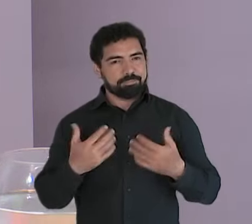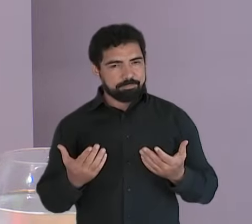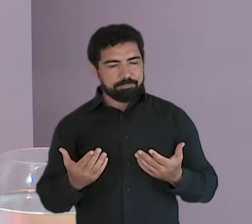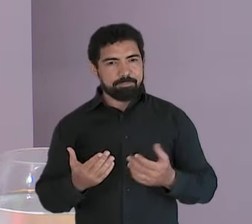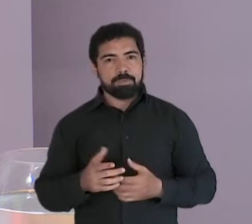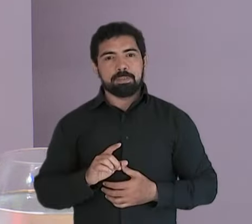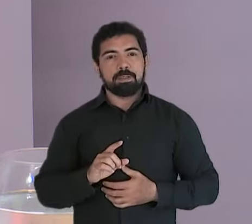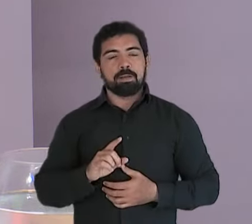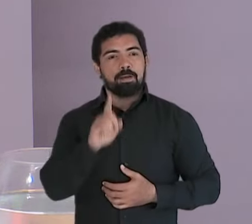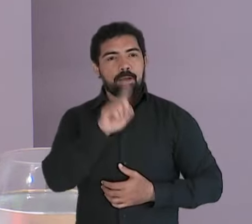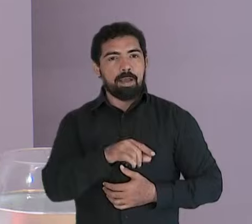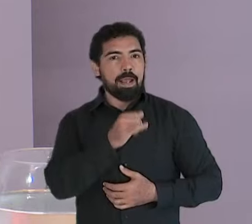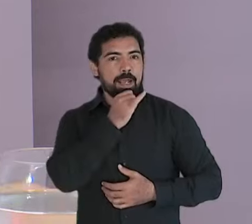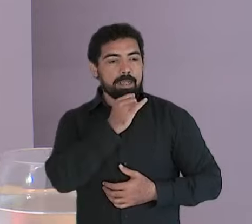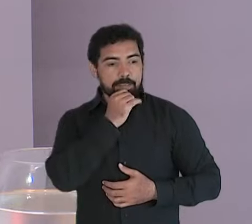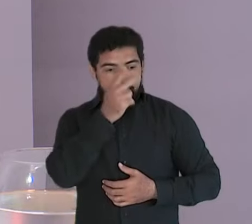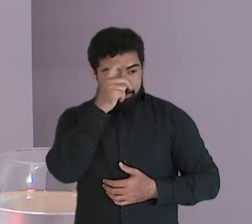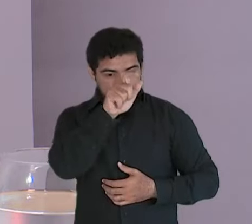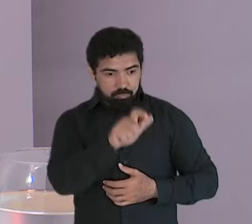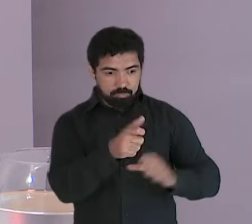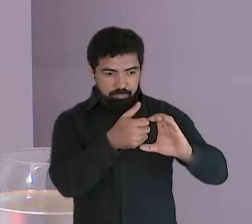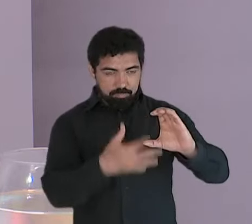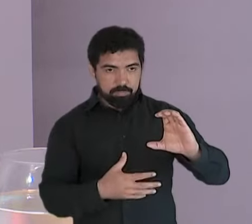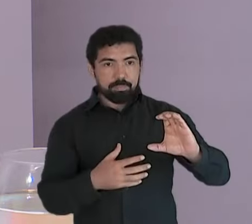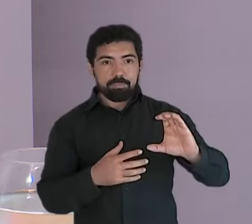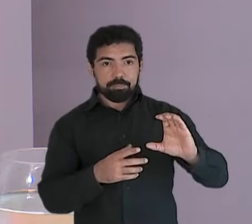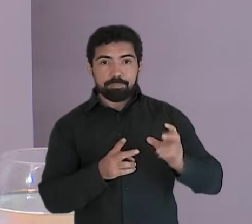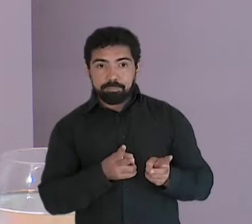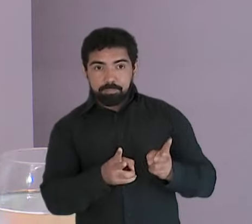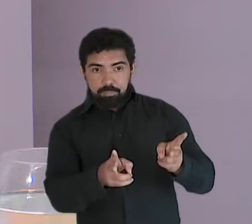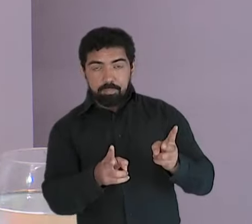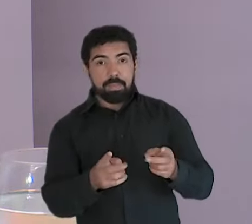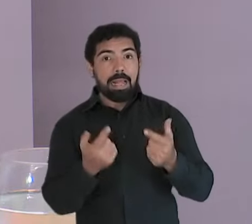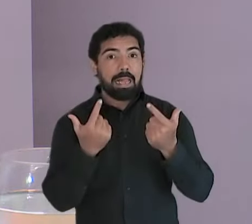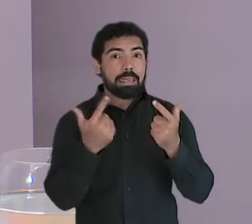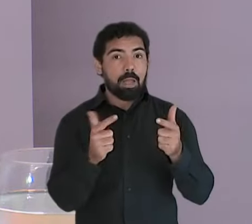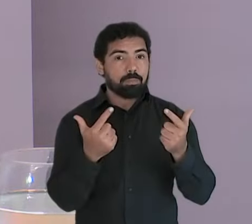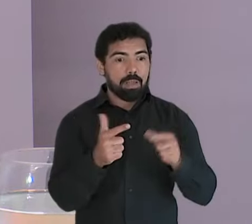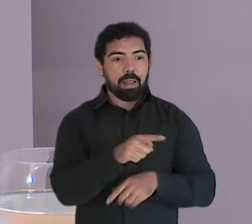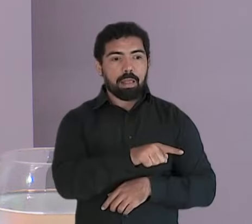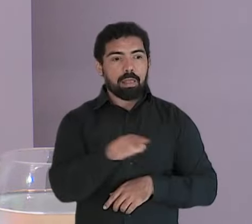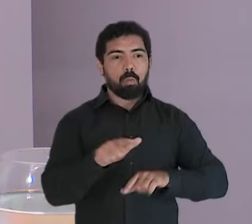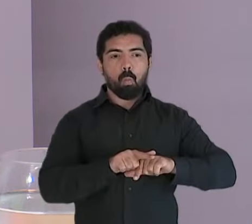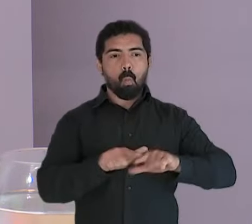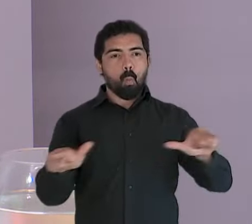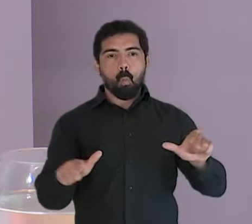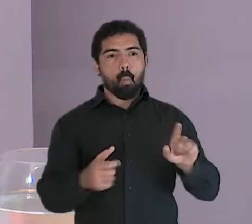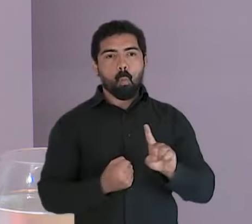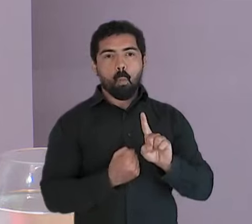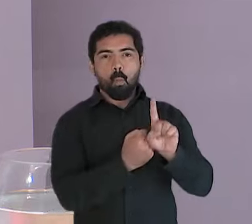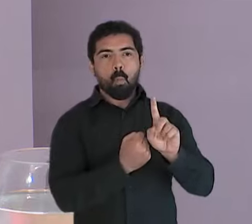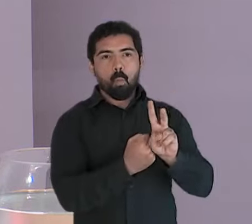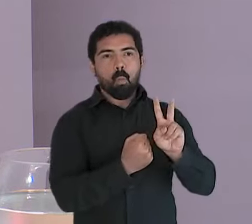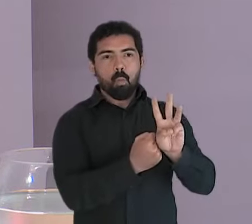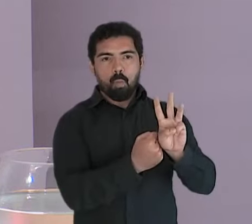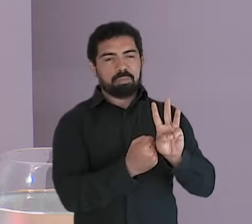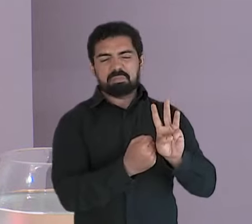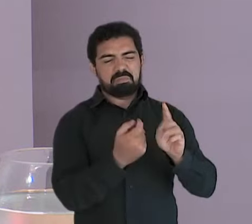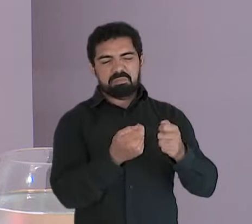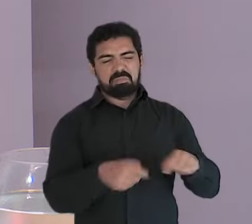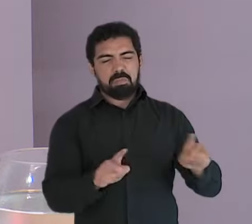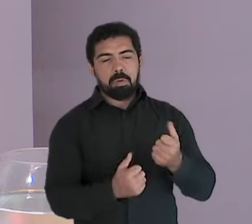são déficits persistentes, não existe um indivíduo que não precise de suporte. Todos eles precisam de suporte. Esse suporte